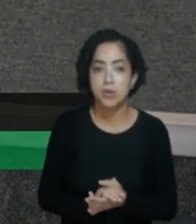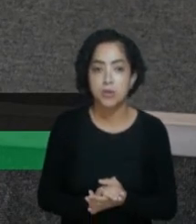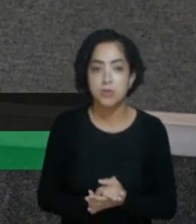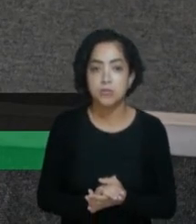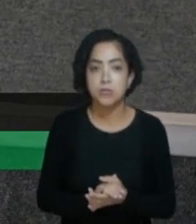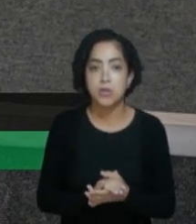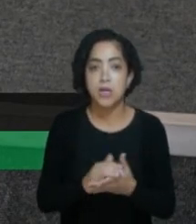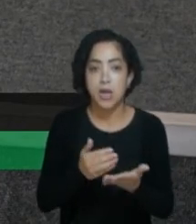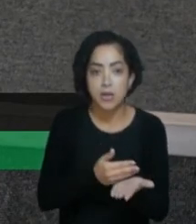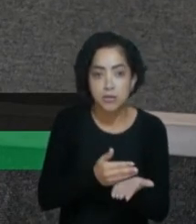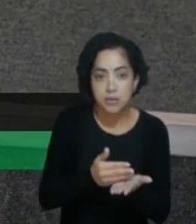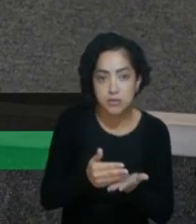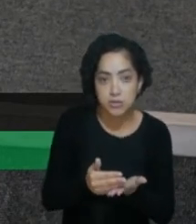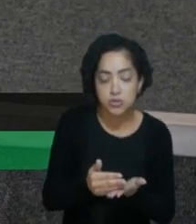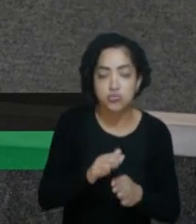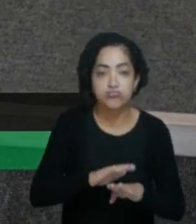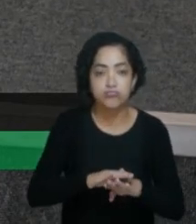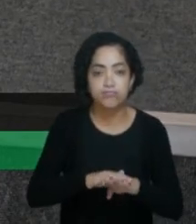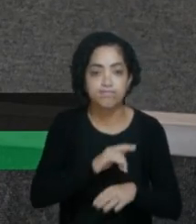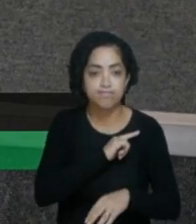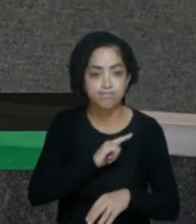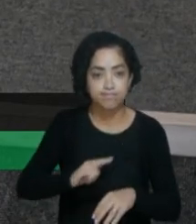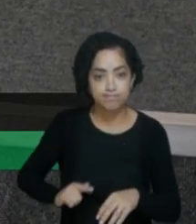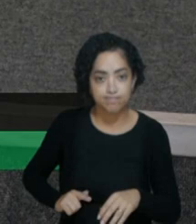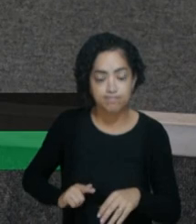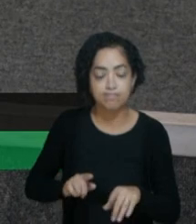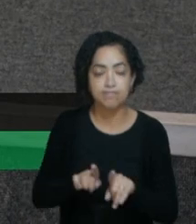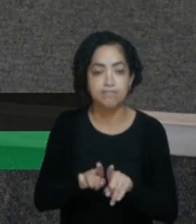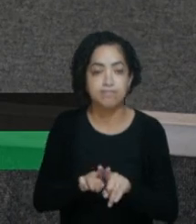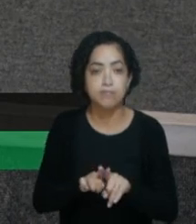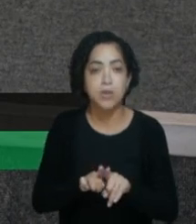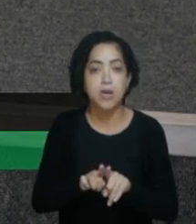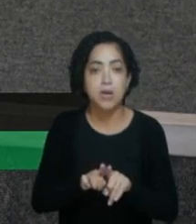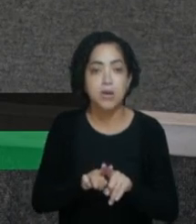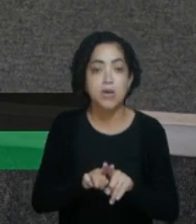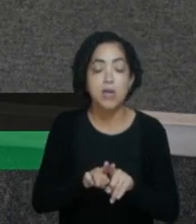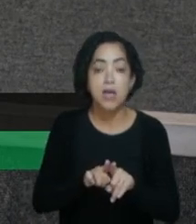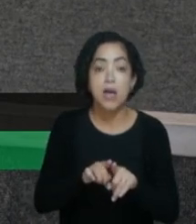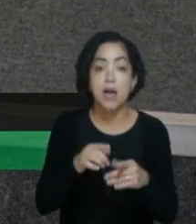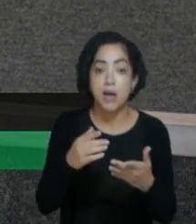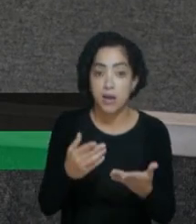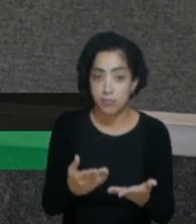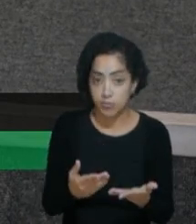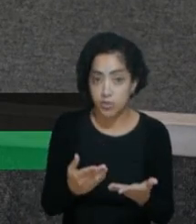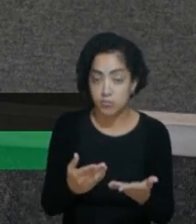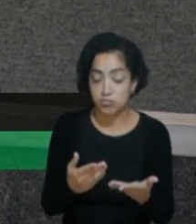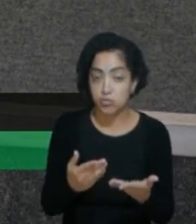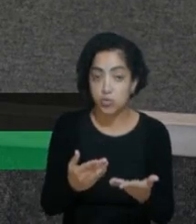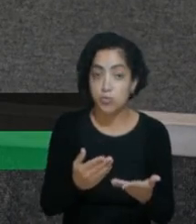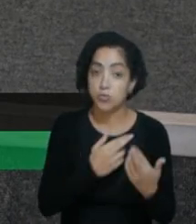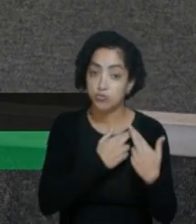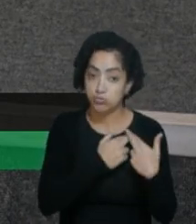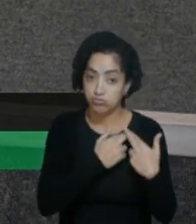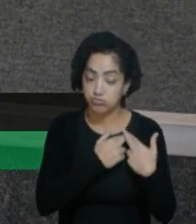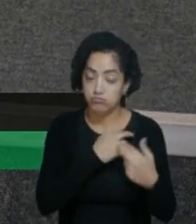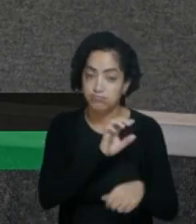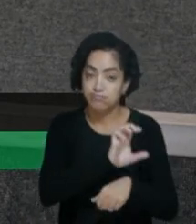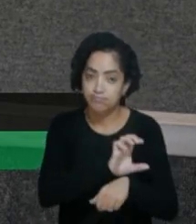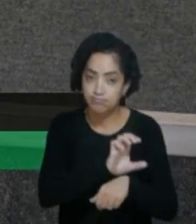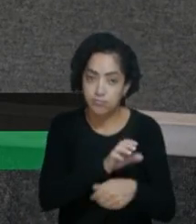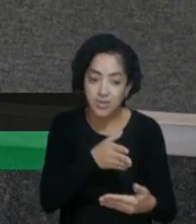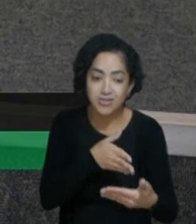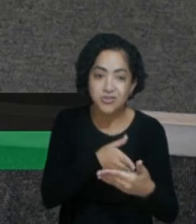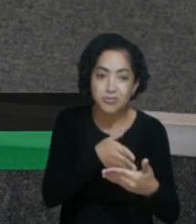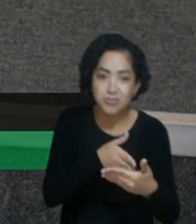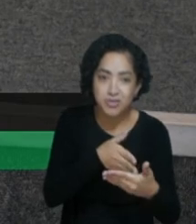a iniciativa reservada ao governador do Estado também é Severo que a matéria denota relevância ao versar sobre o dever do Estado de impedir a